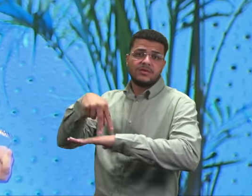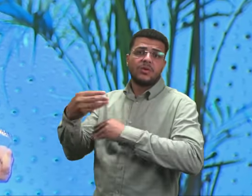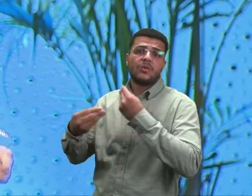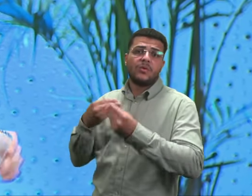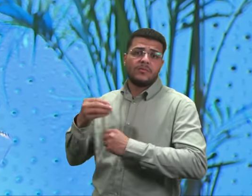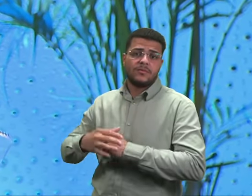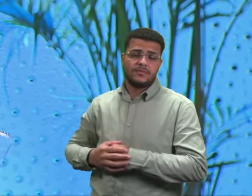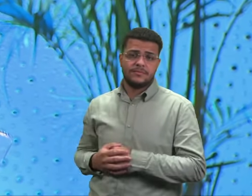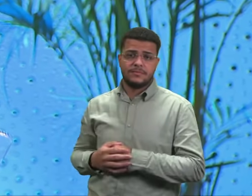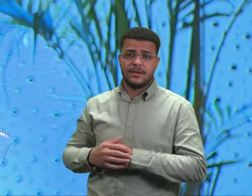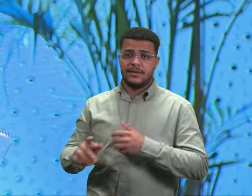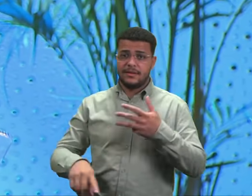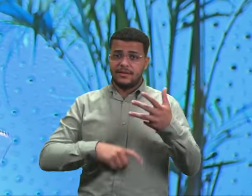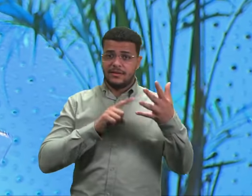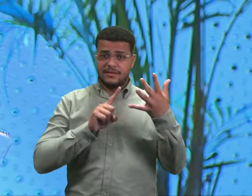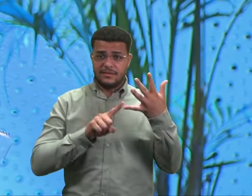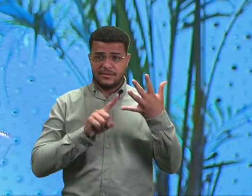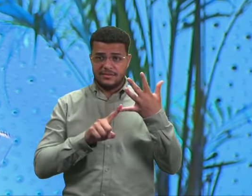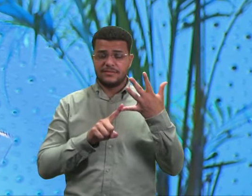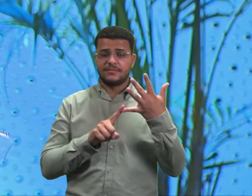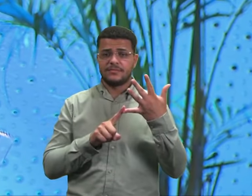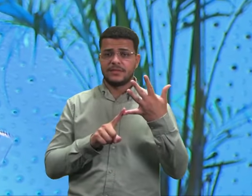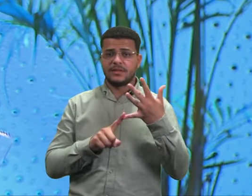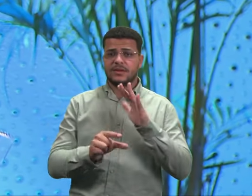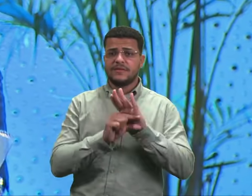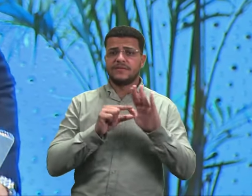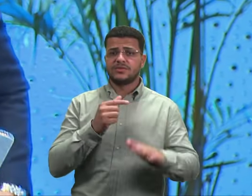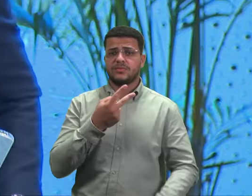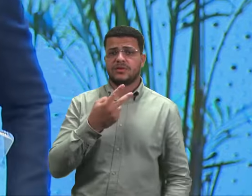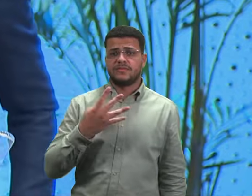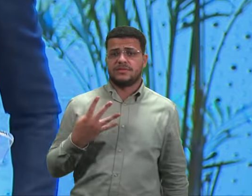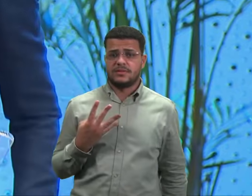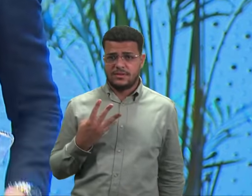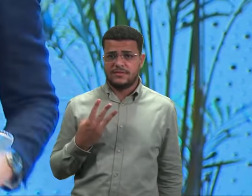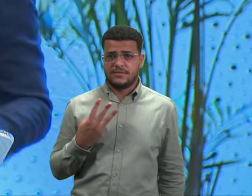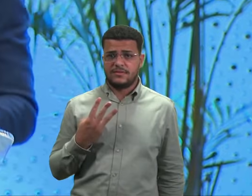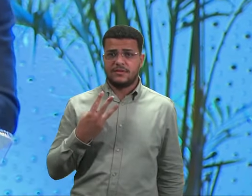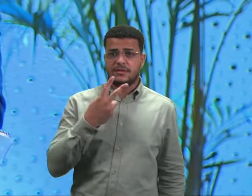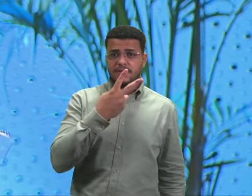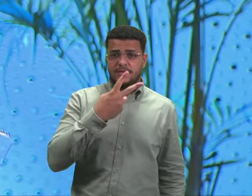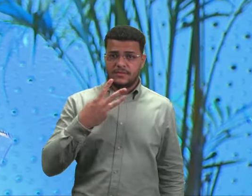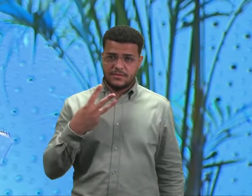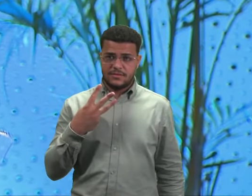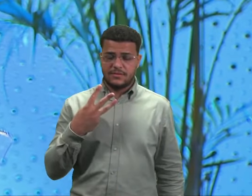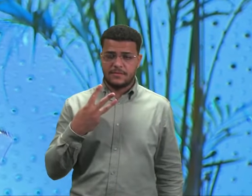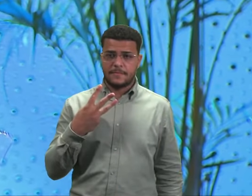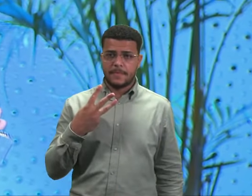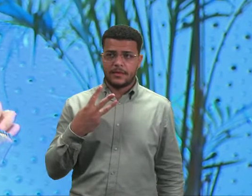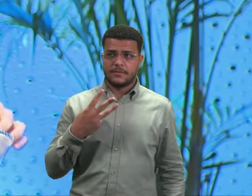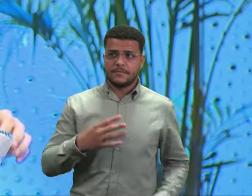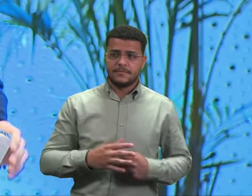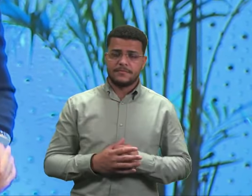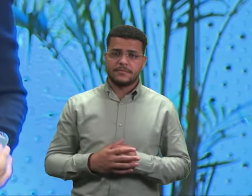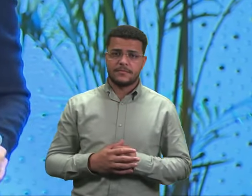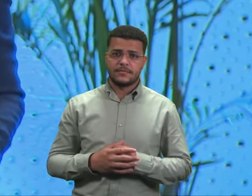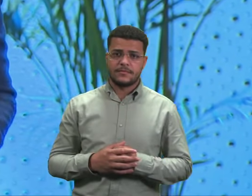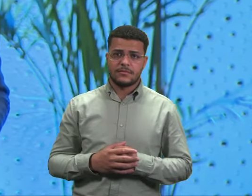Quinta grande verdade, versículo 23, e este é o ponto, o centro de tudo.